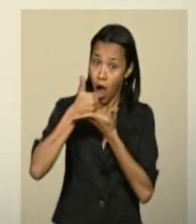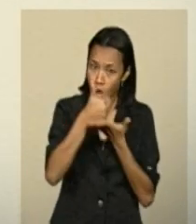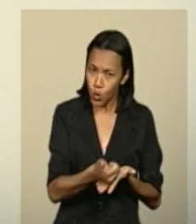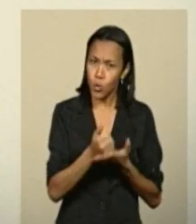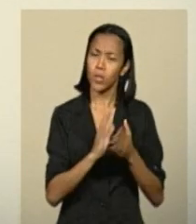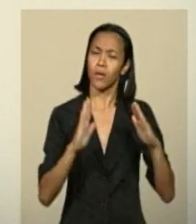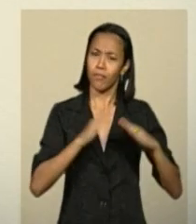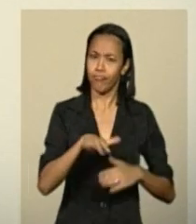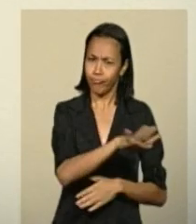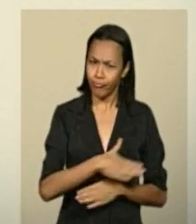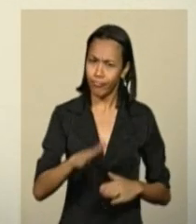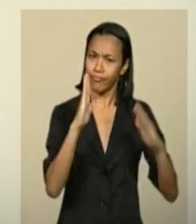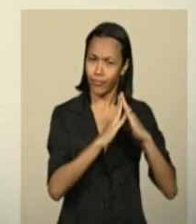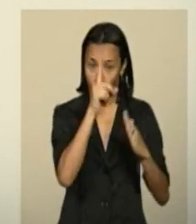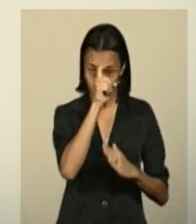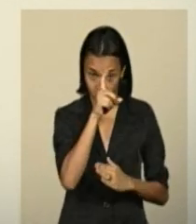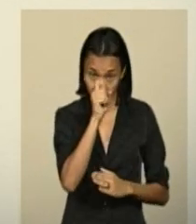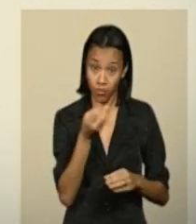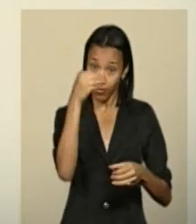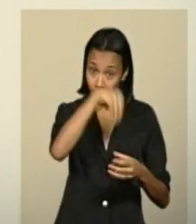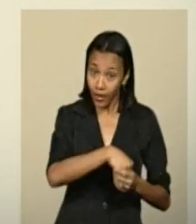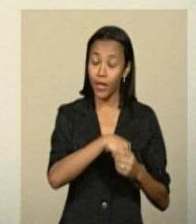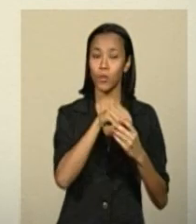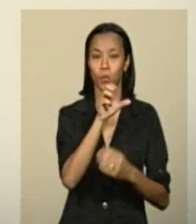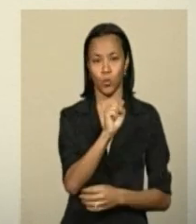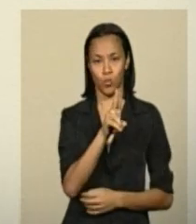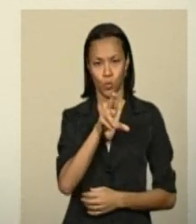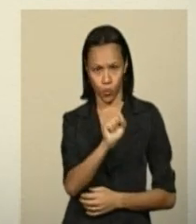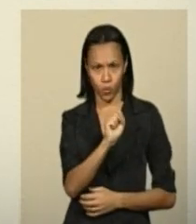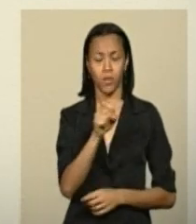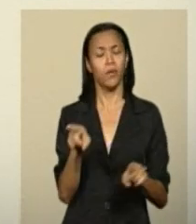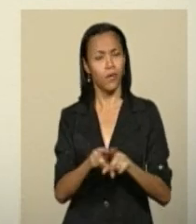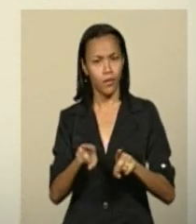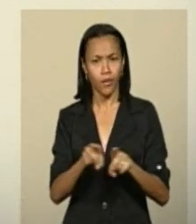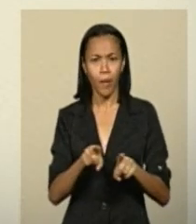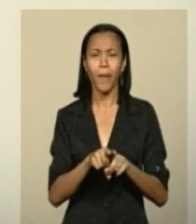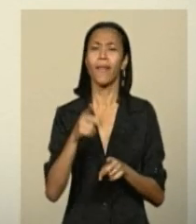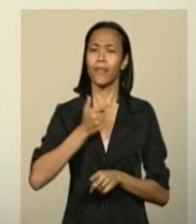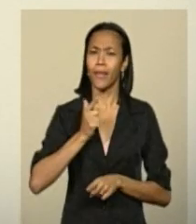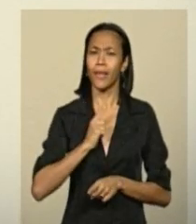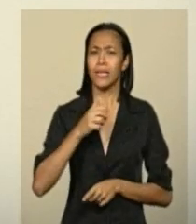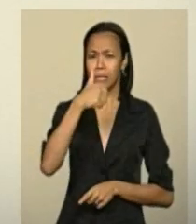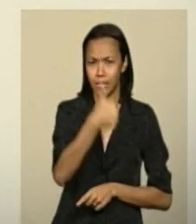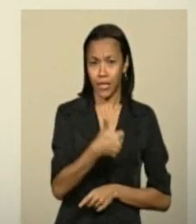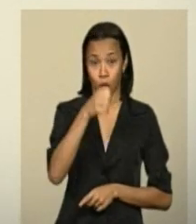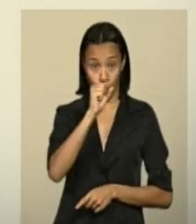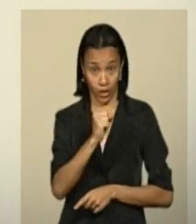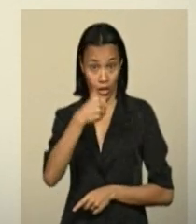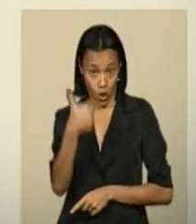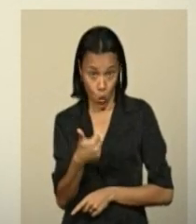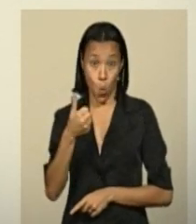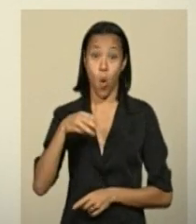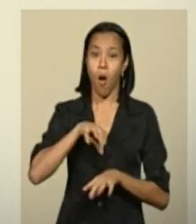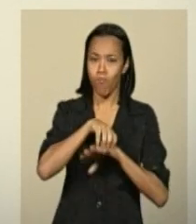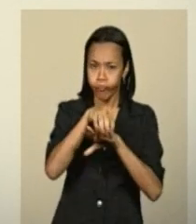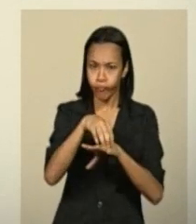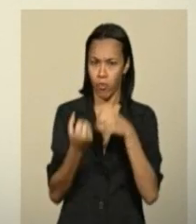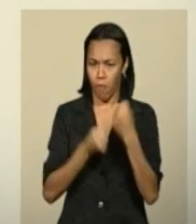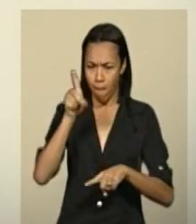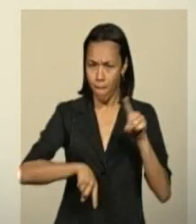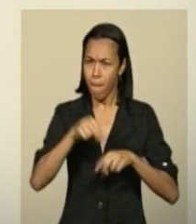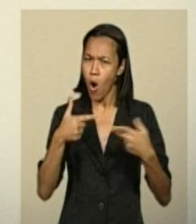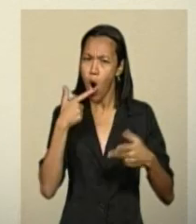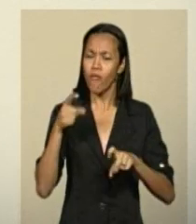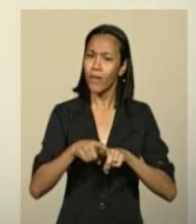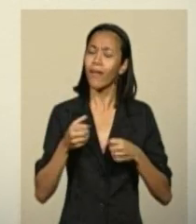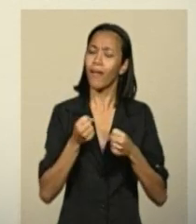consultórios odontológicos dos poos de saúde e também nos 181 consultórios móveis que atendem